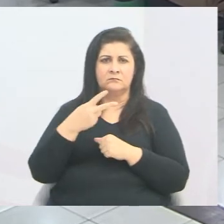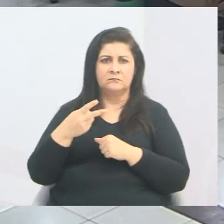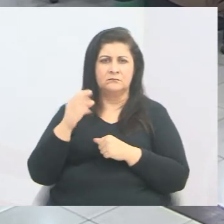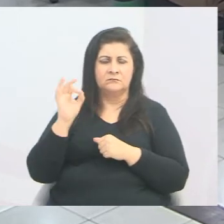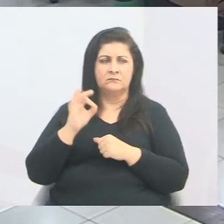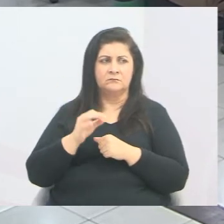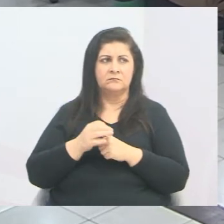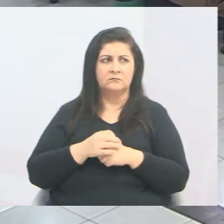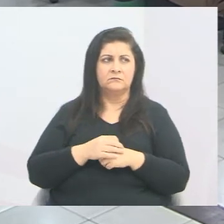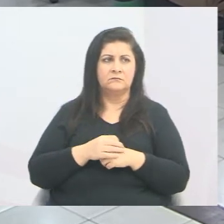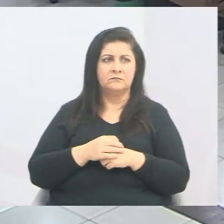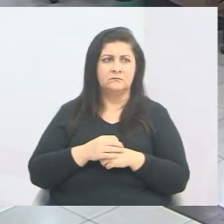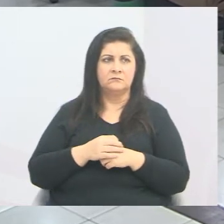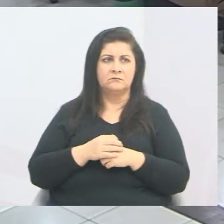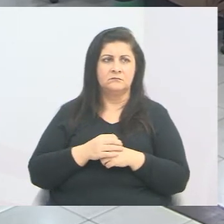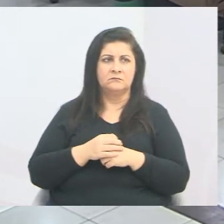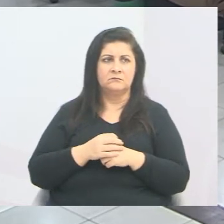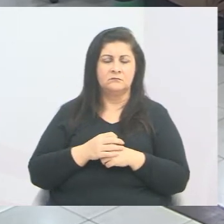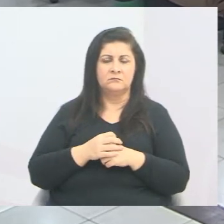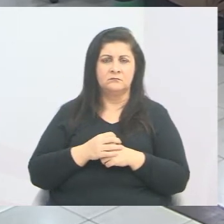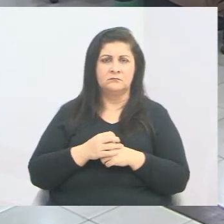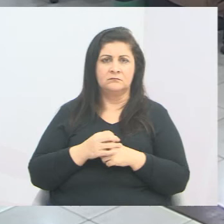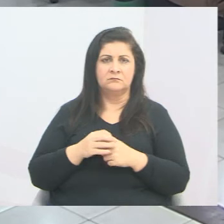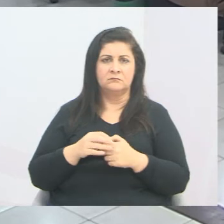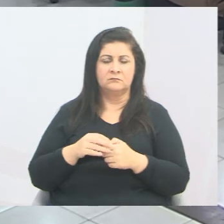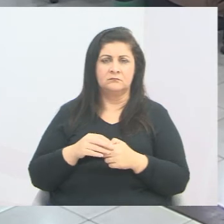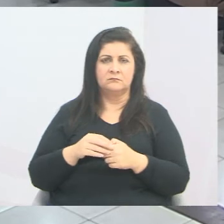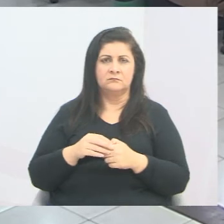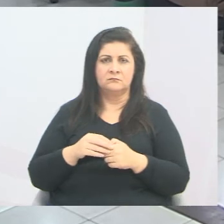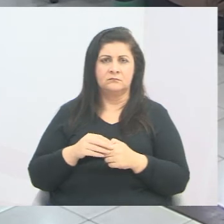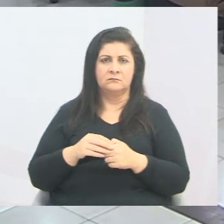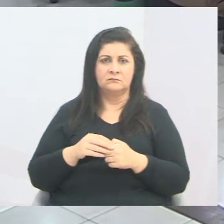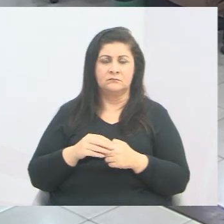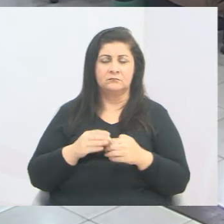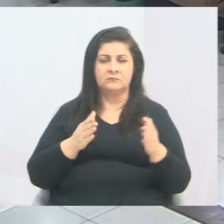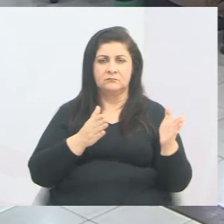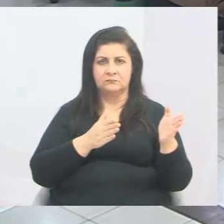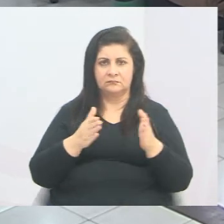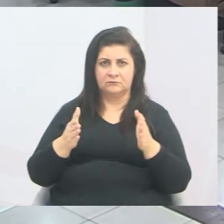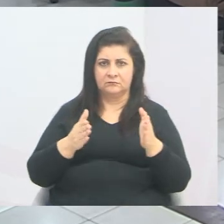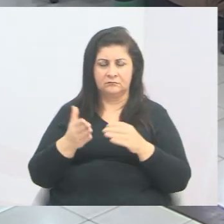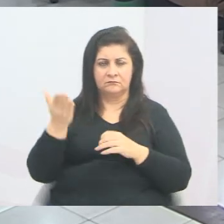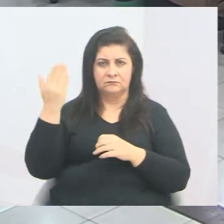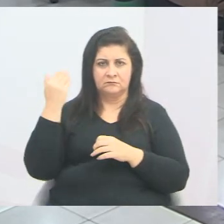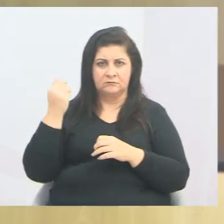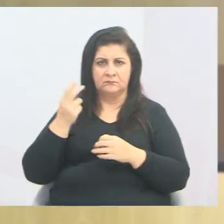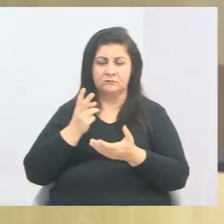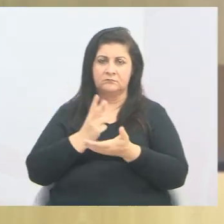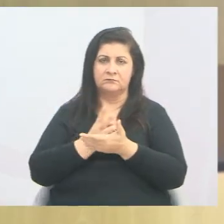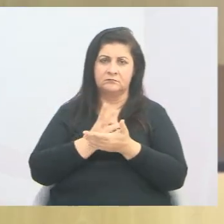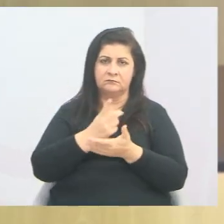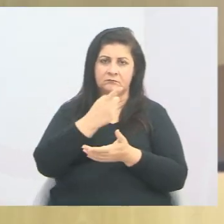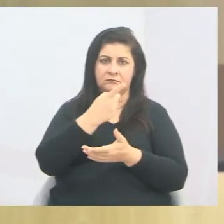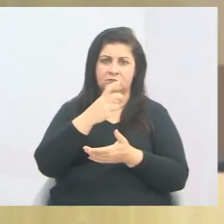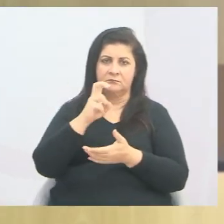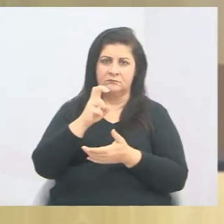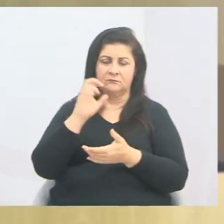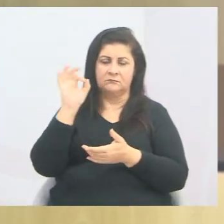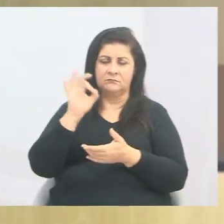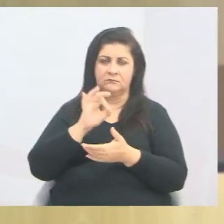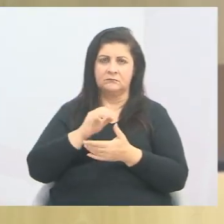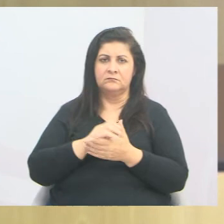22%? Então, é o seguinte, né? Em outros mandatos, né, a média era sempre 15%, 16% mais ou